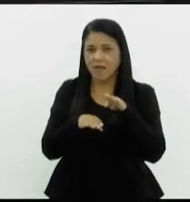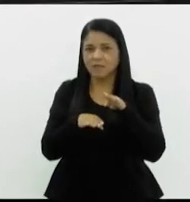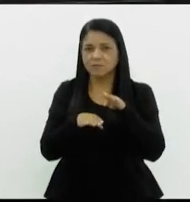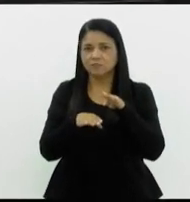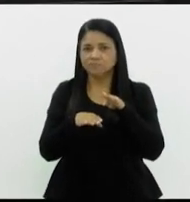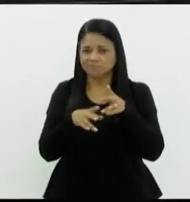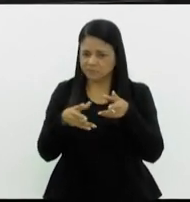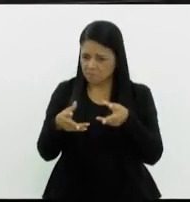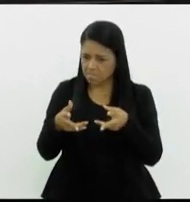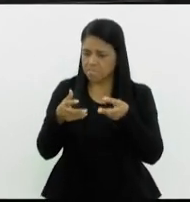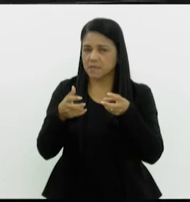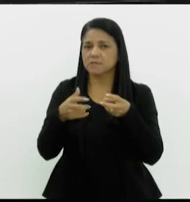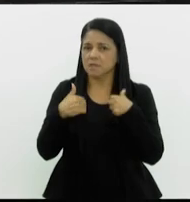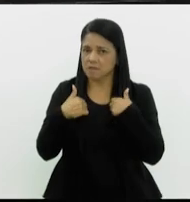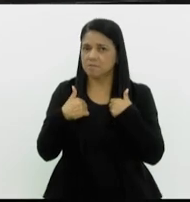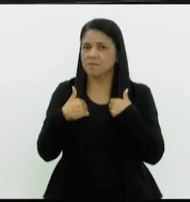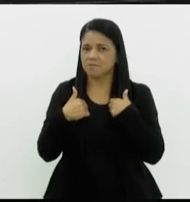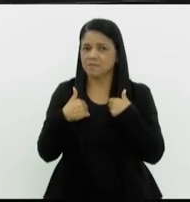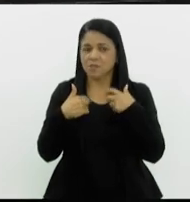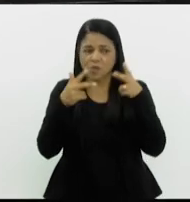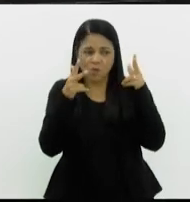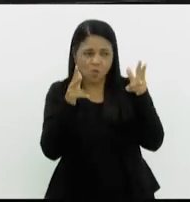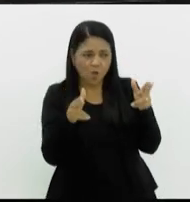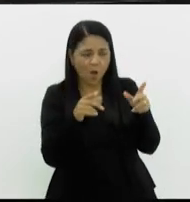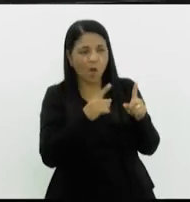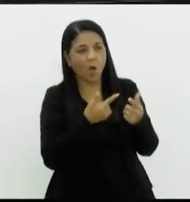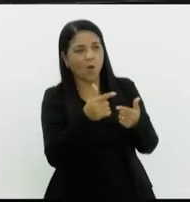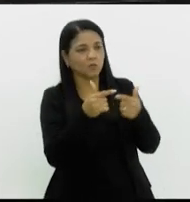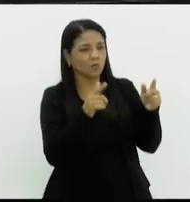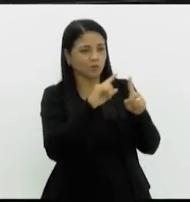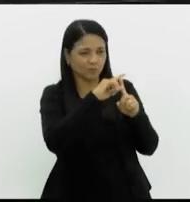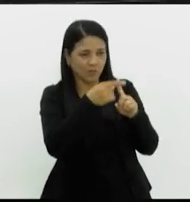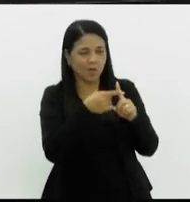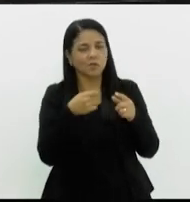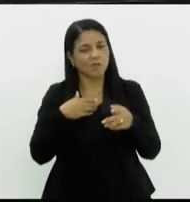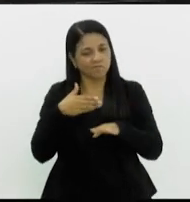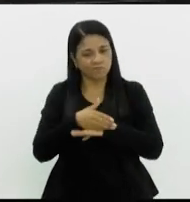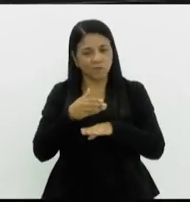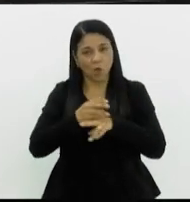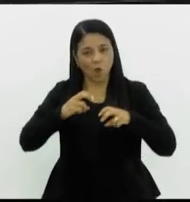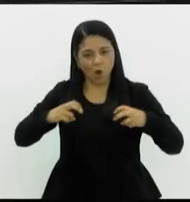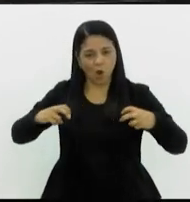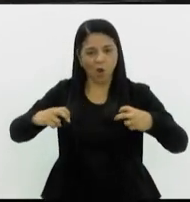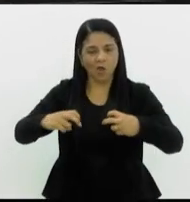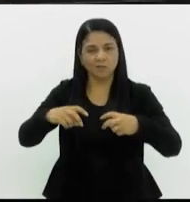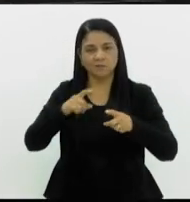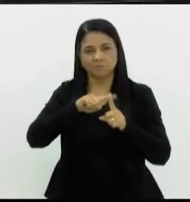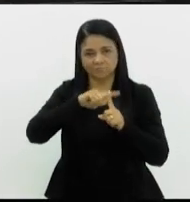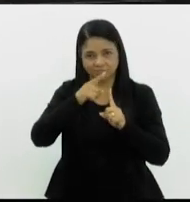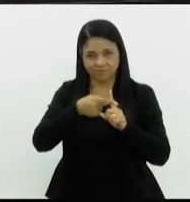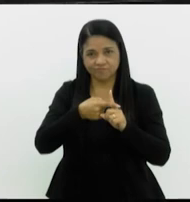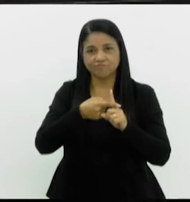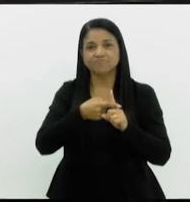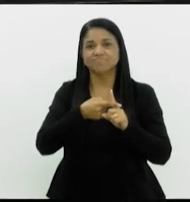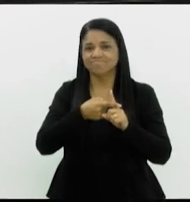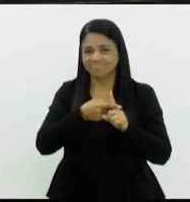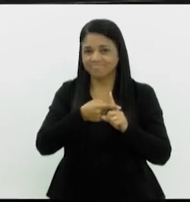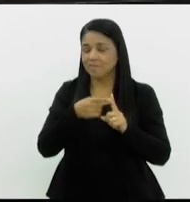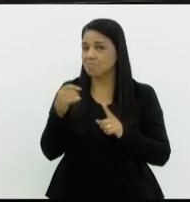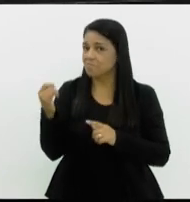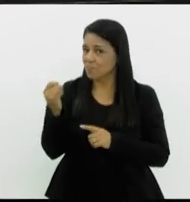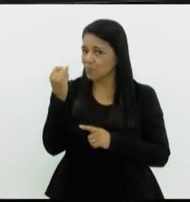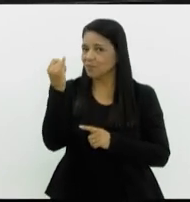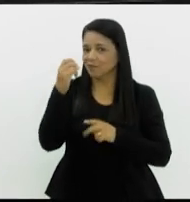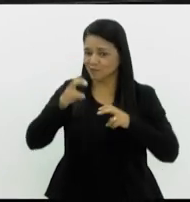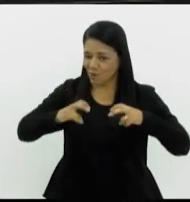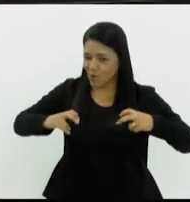apertam essas mulheres. Então, eu não tenho dúvida, tenho frequentado a roda de gestantes, inclusive entendendo que essas rodas são fundamentais